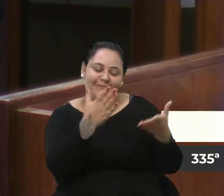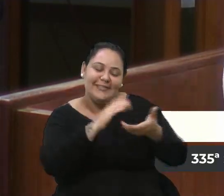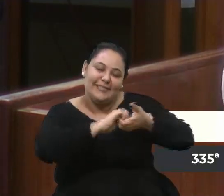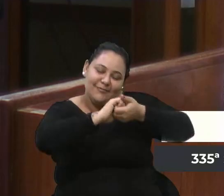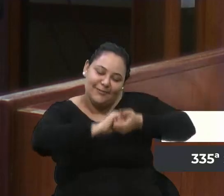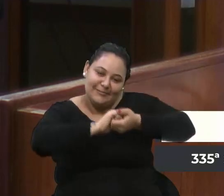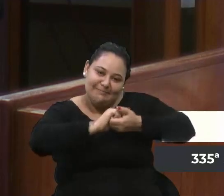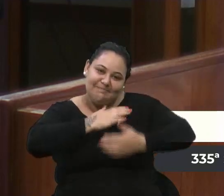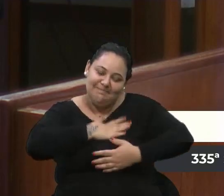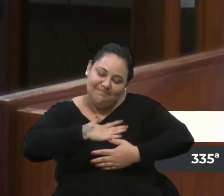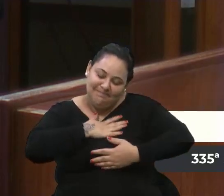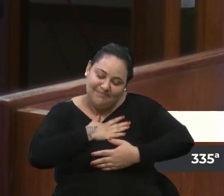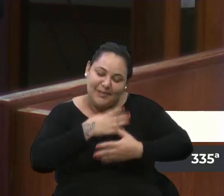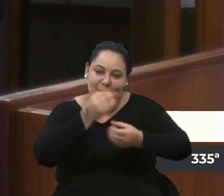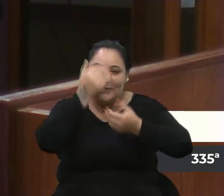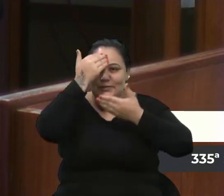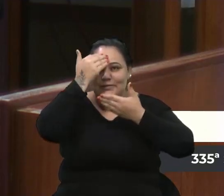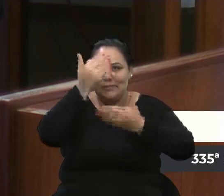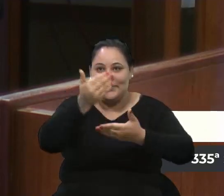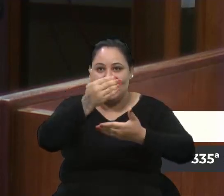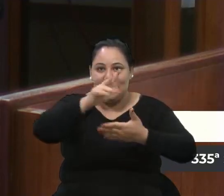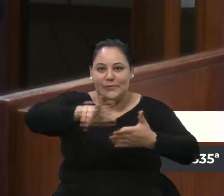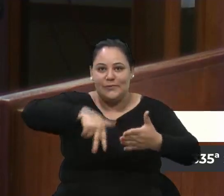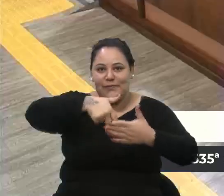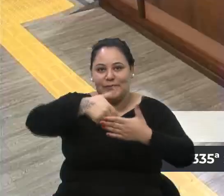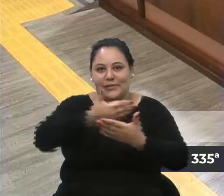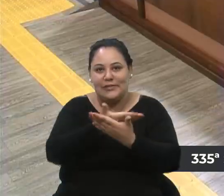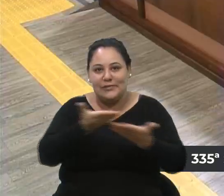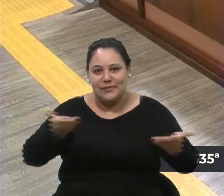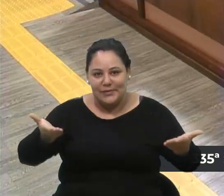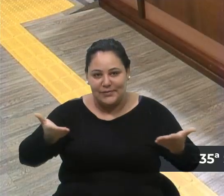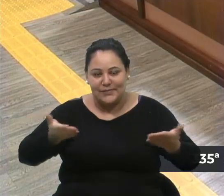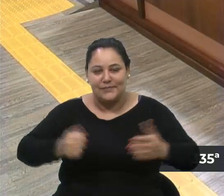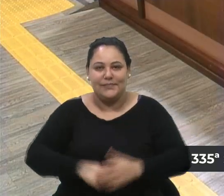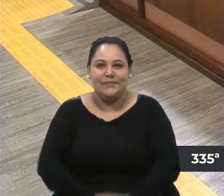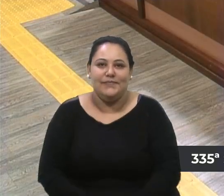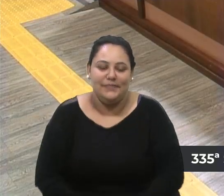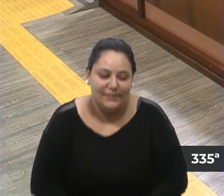Leandro, e muito obrigada aqui pelo espaço.